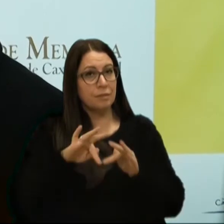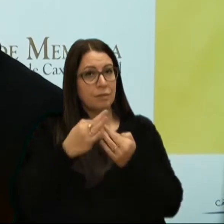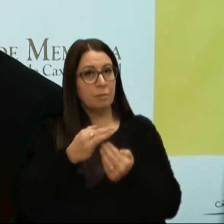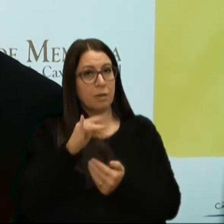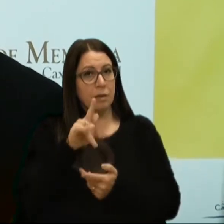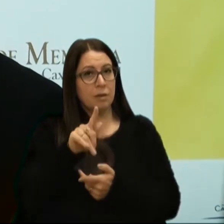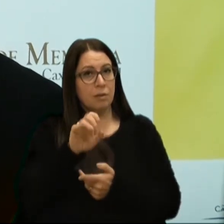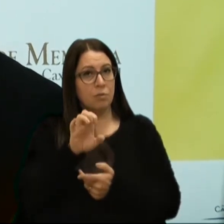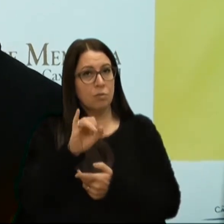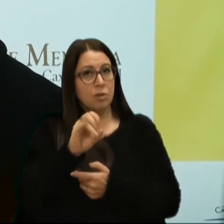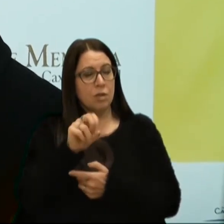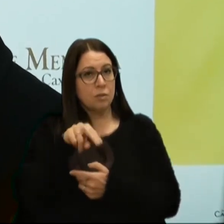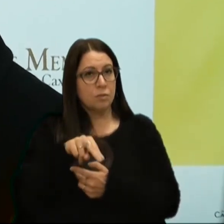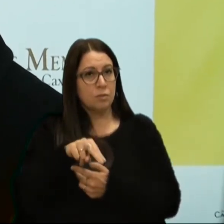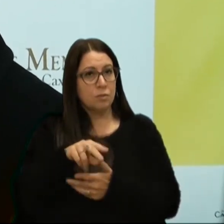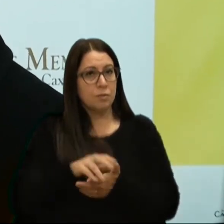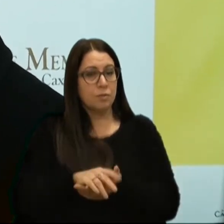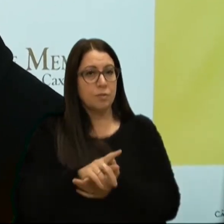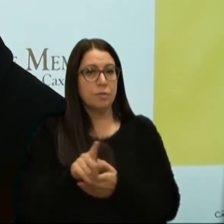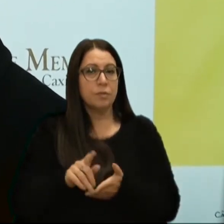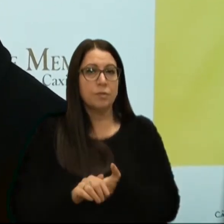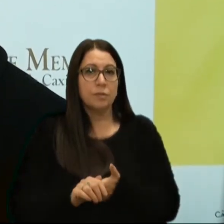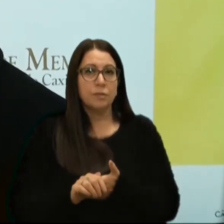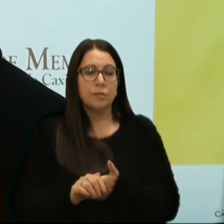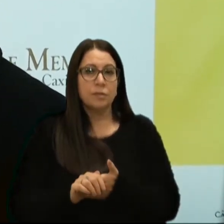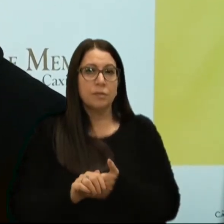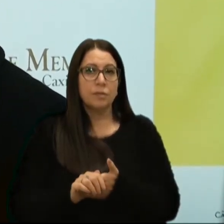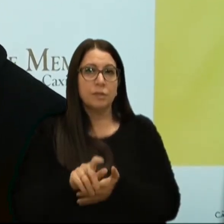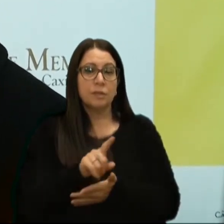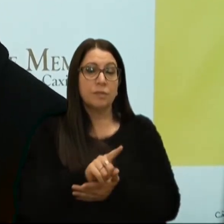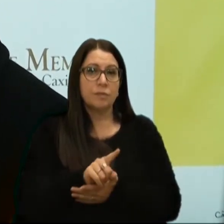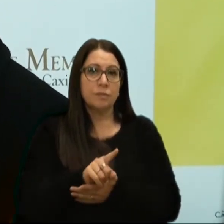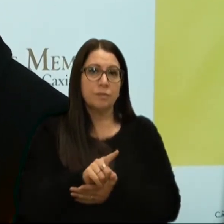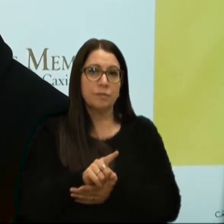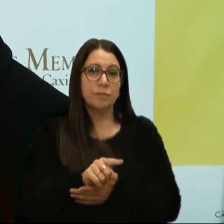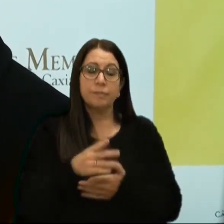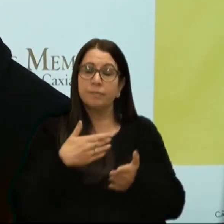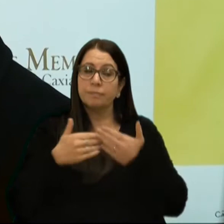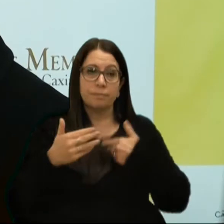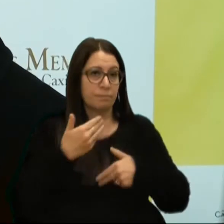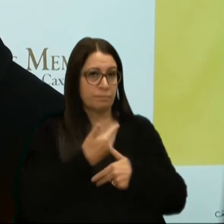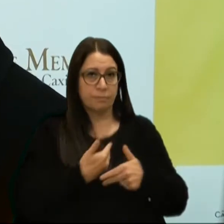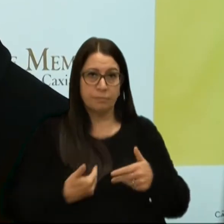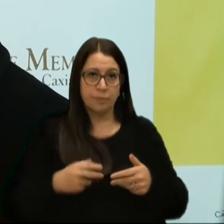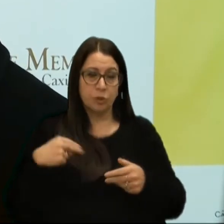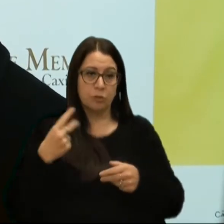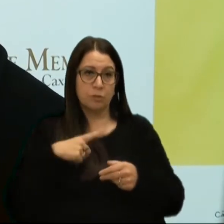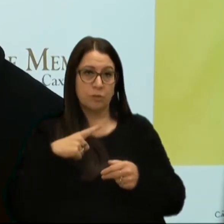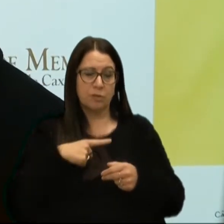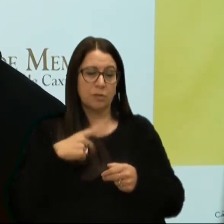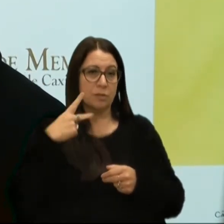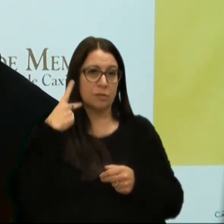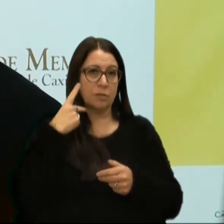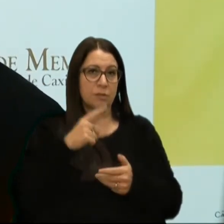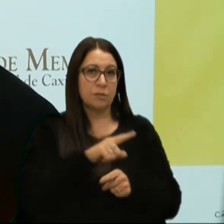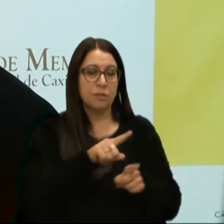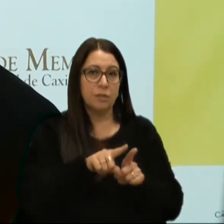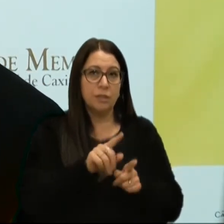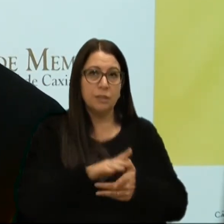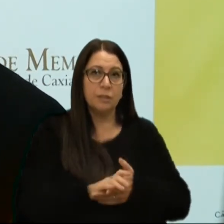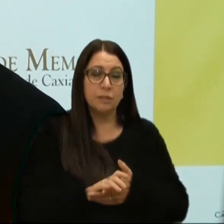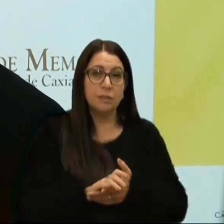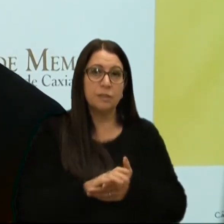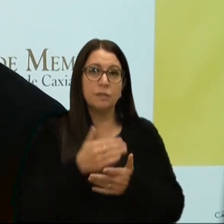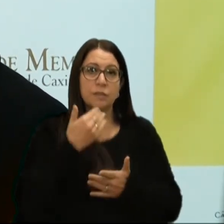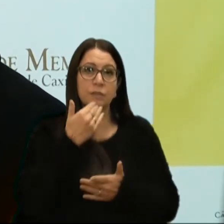Jason, o objetivo é que independente de governos nós tenhamos políticas públicas favoráveis